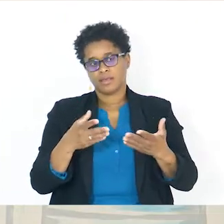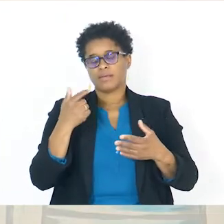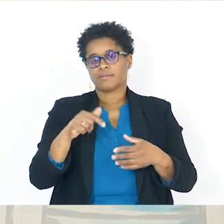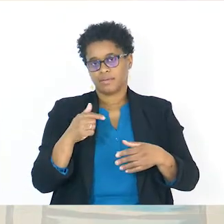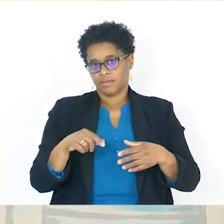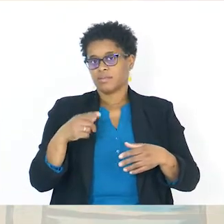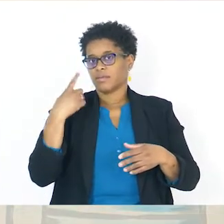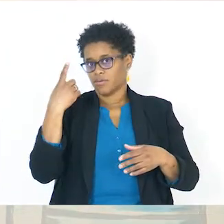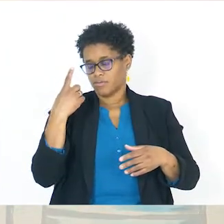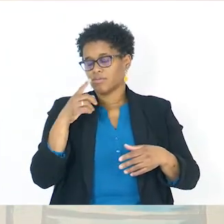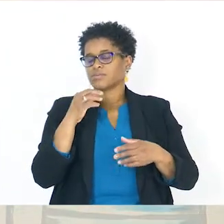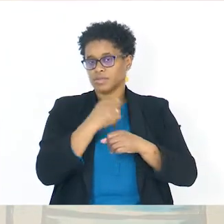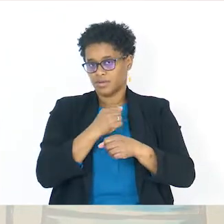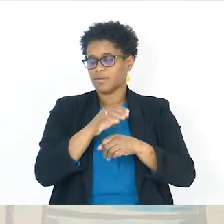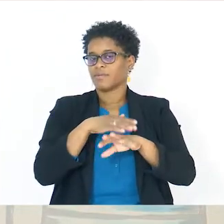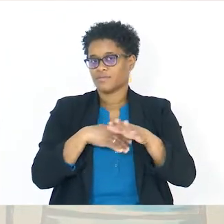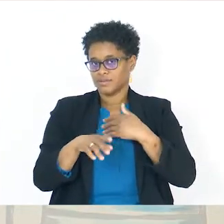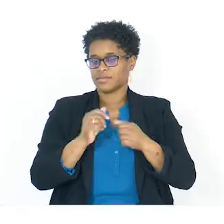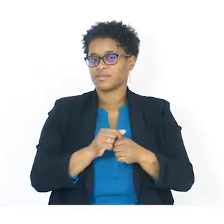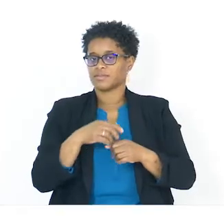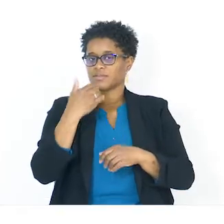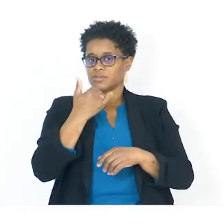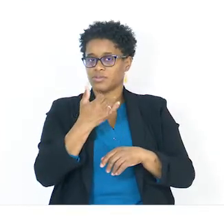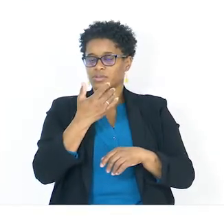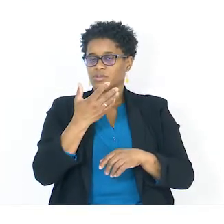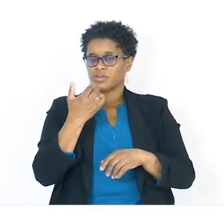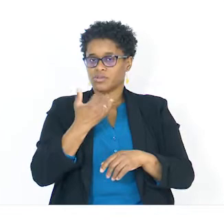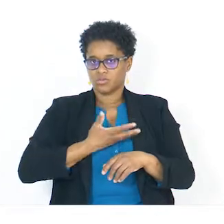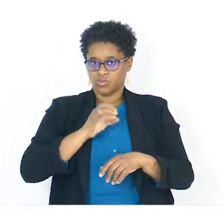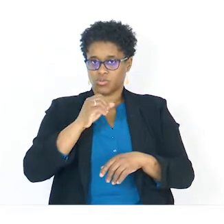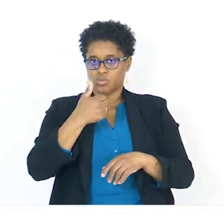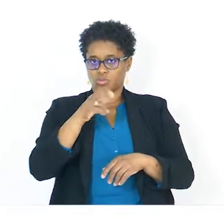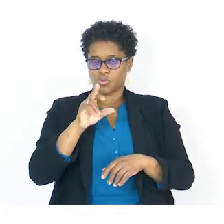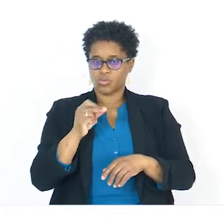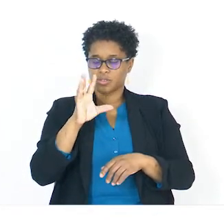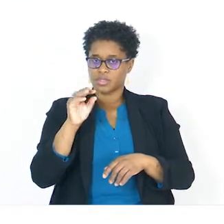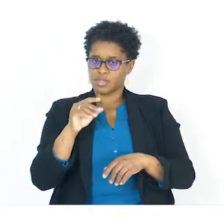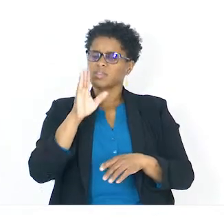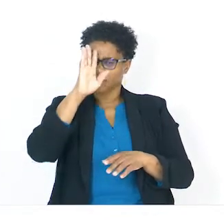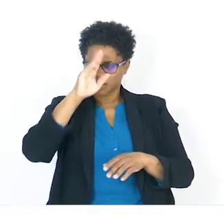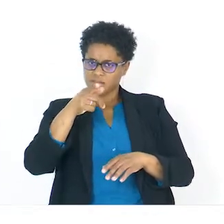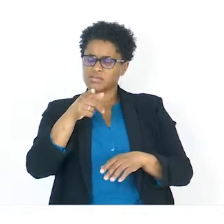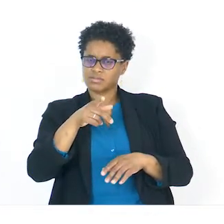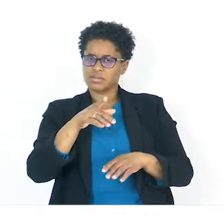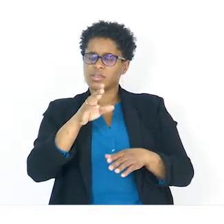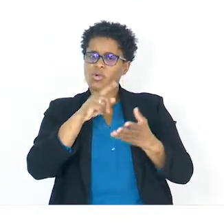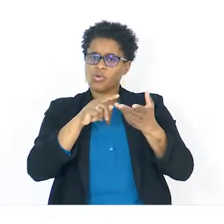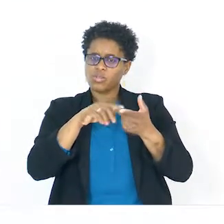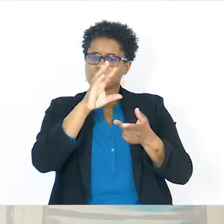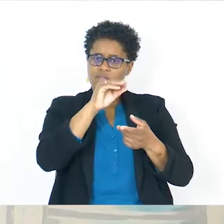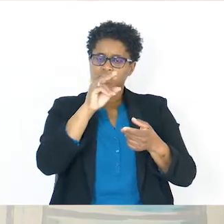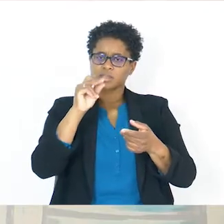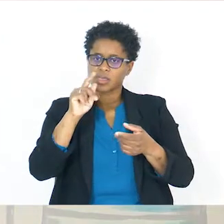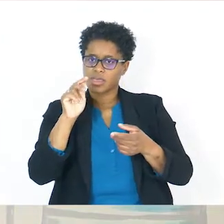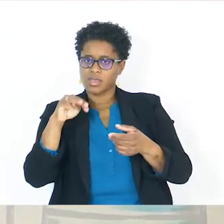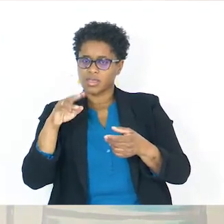Aliás, ainda temos um exercício para fazer. Dobro de 10. Vocês já sabem contar de 10 em 10.